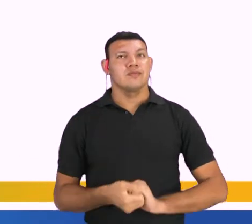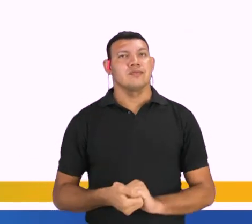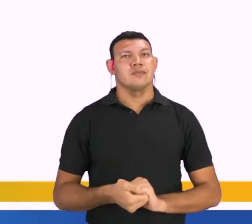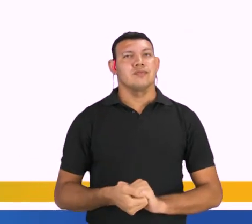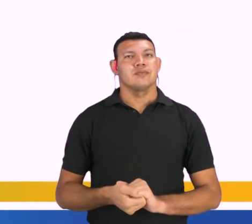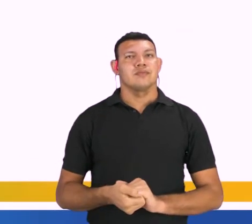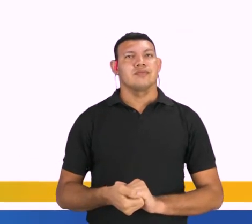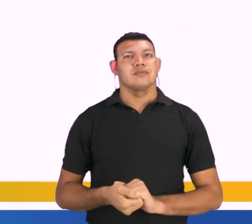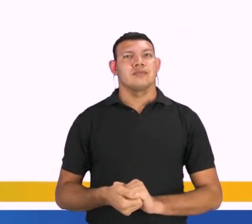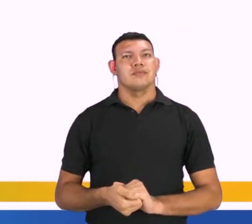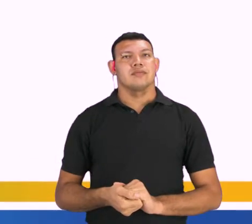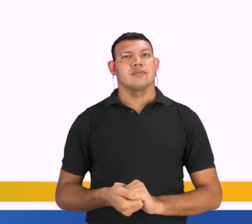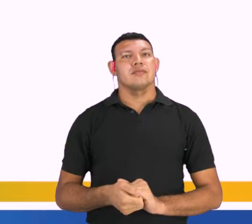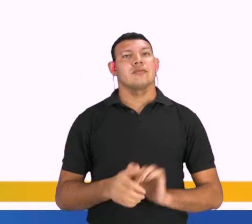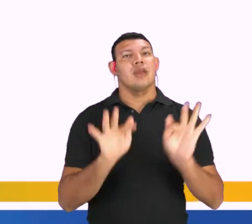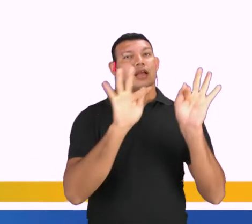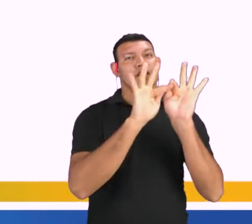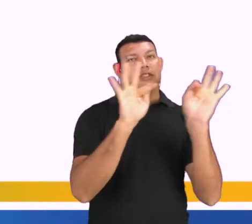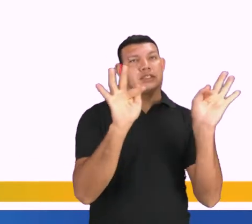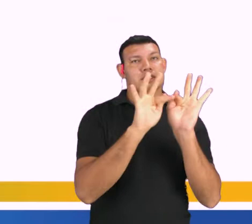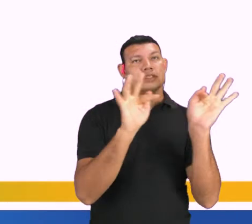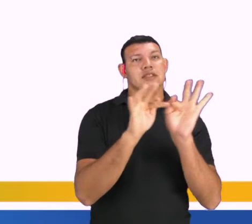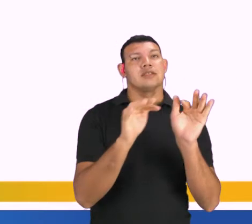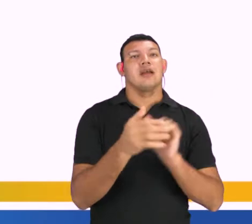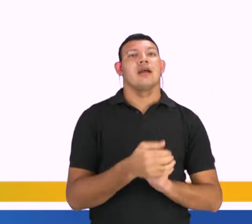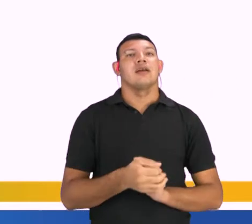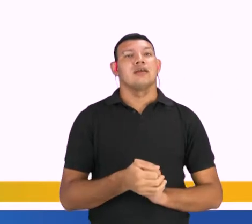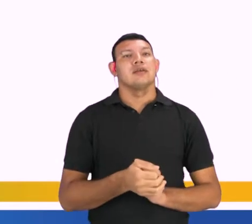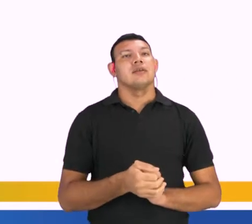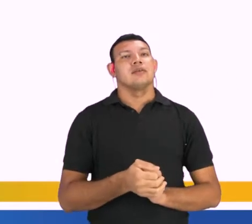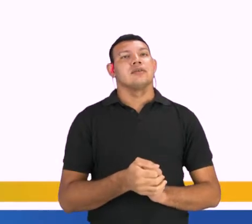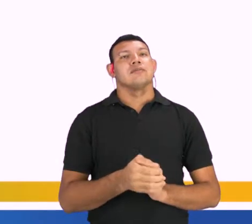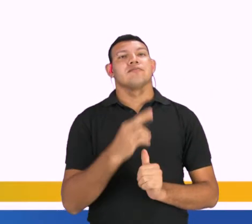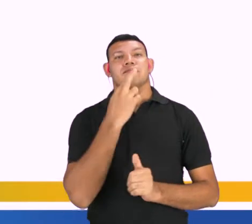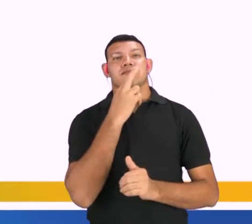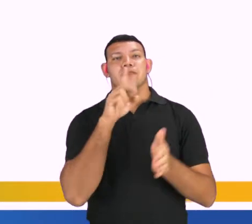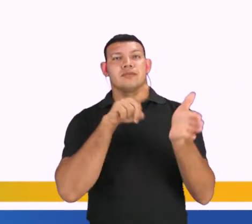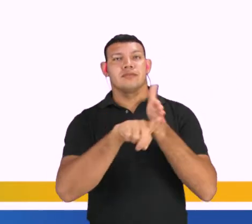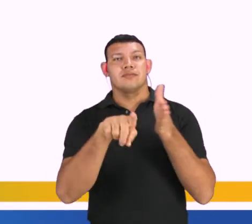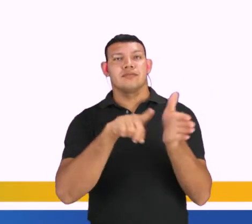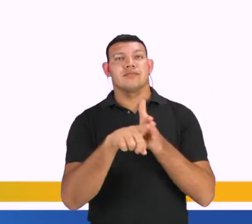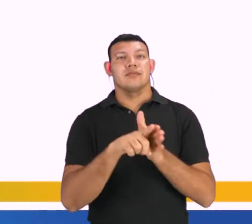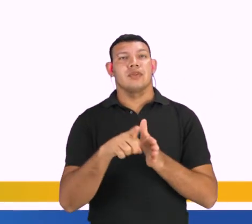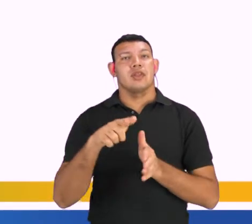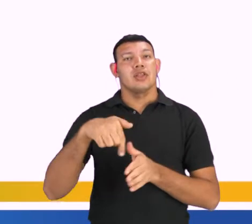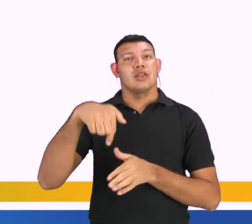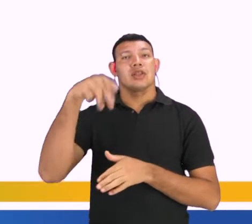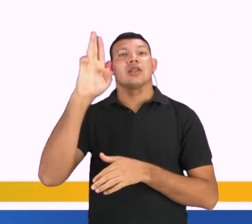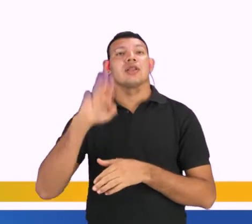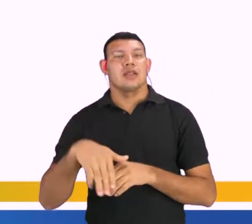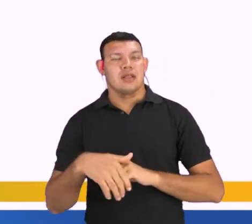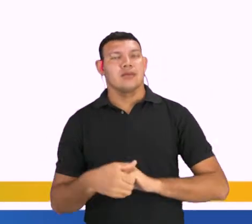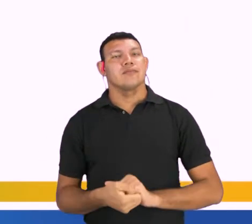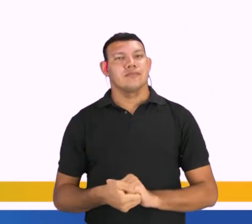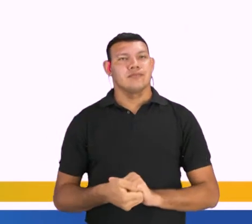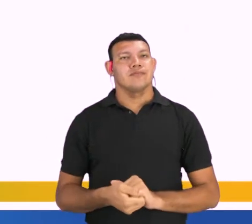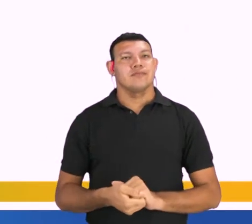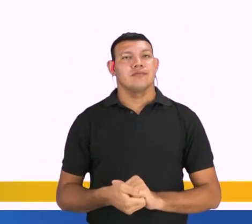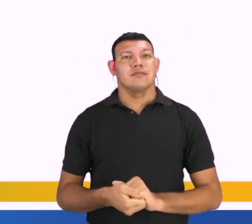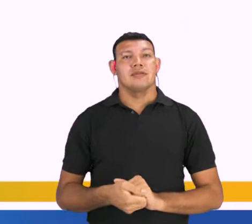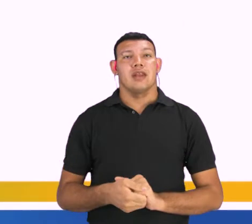bolo. Nesse caso, poderíamos estar respondendo algo com: que fez João? O que fez